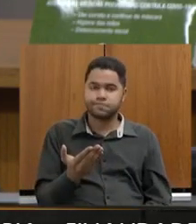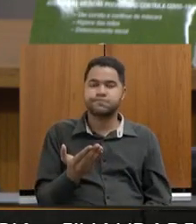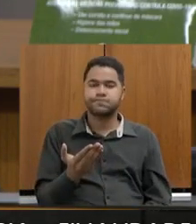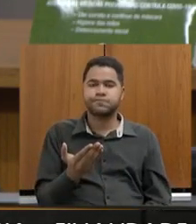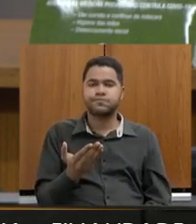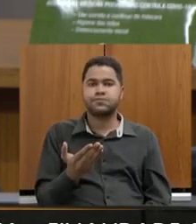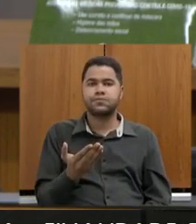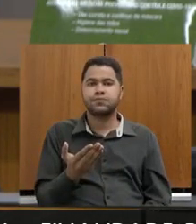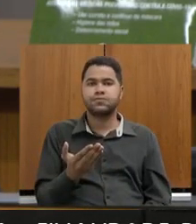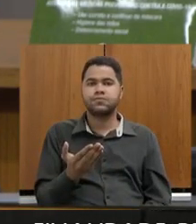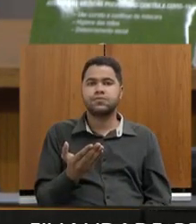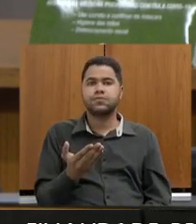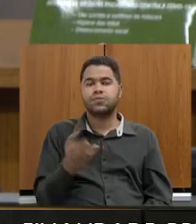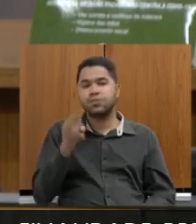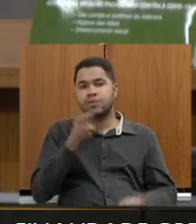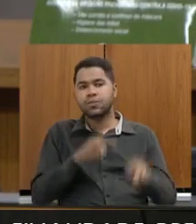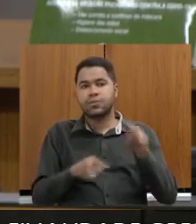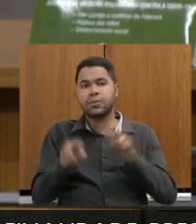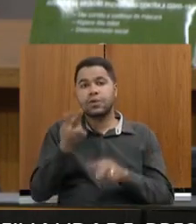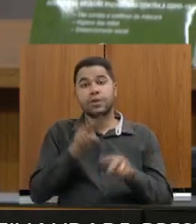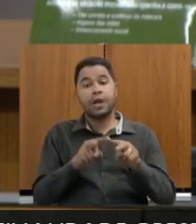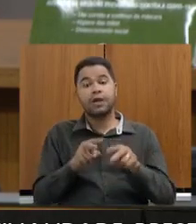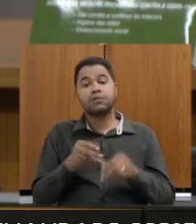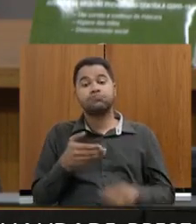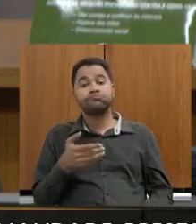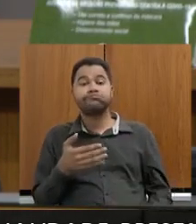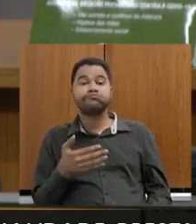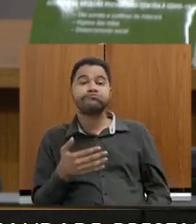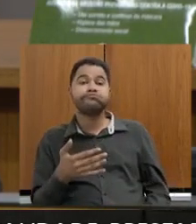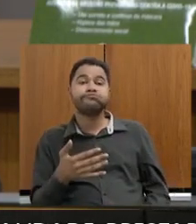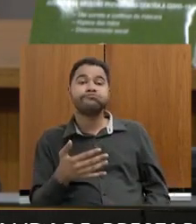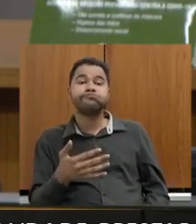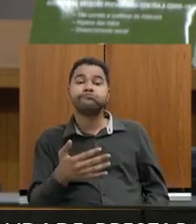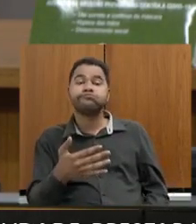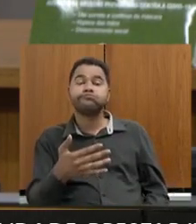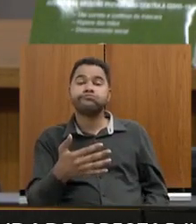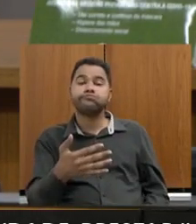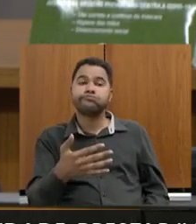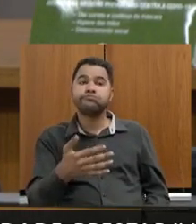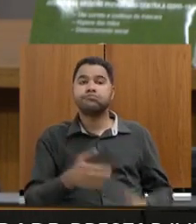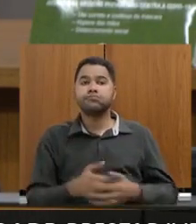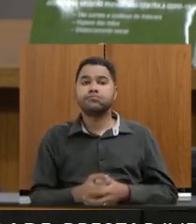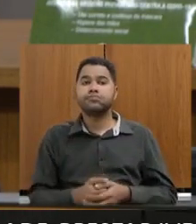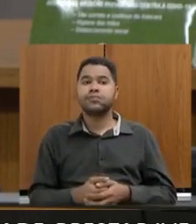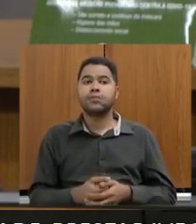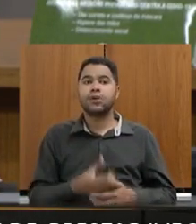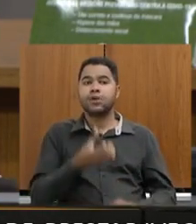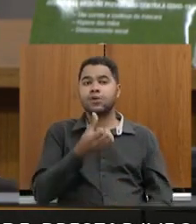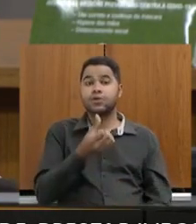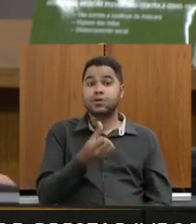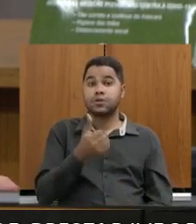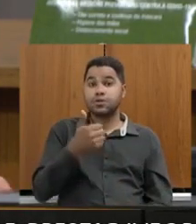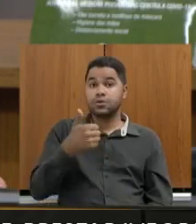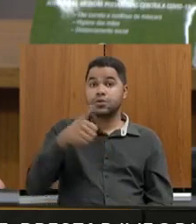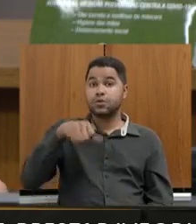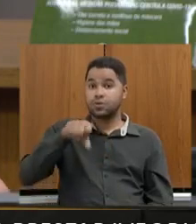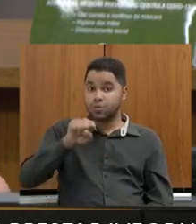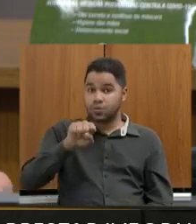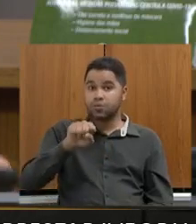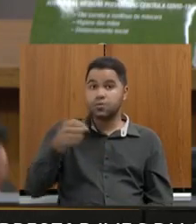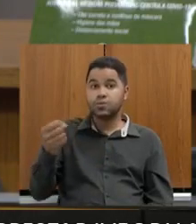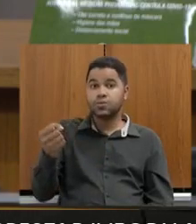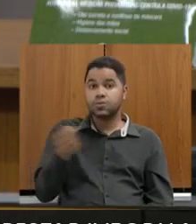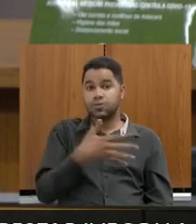já uma análise e isso está em andamento está em exame 618